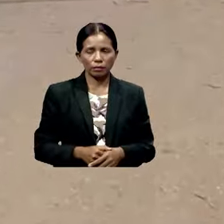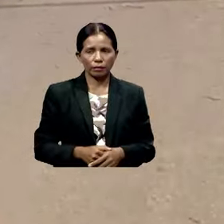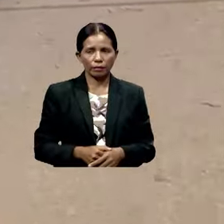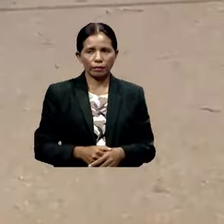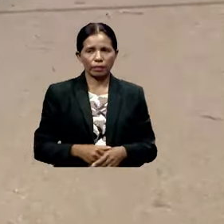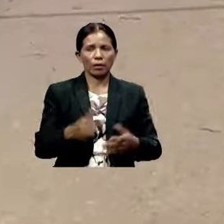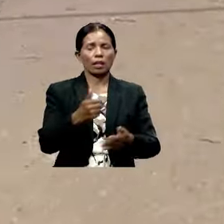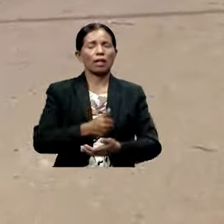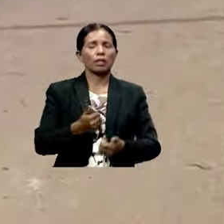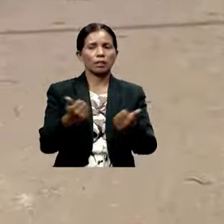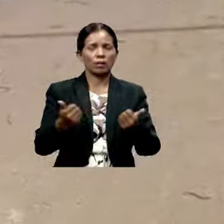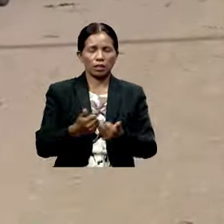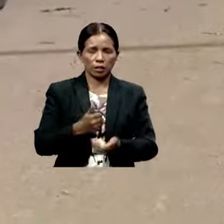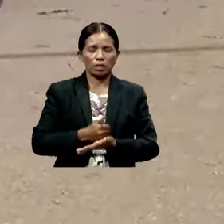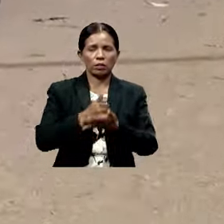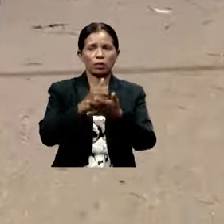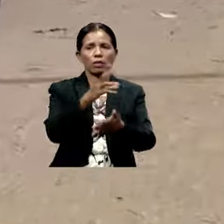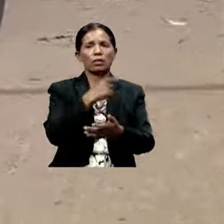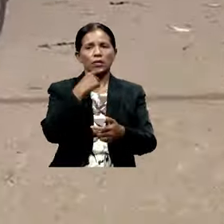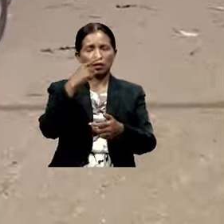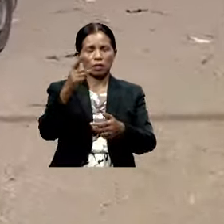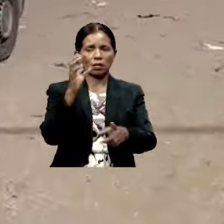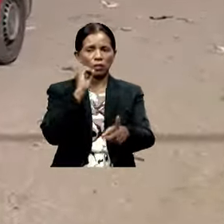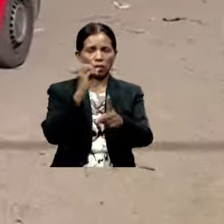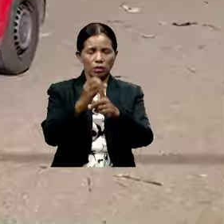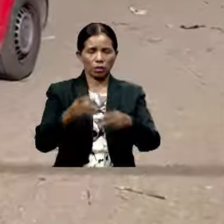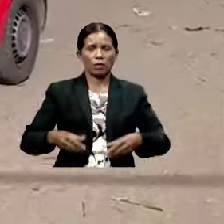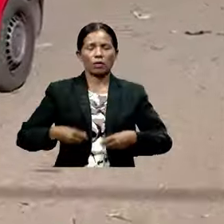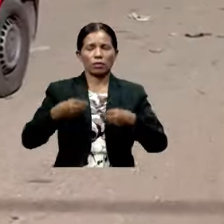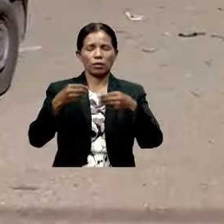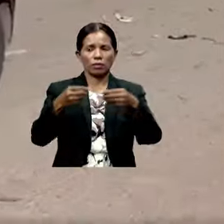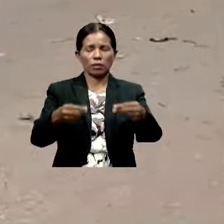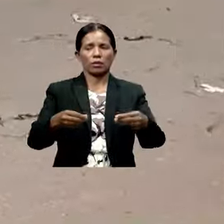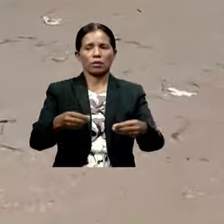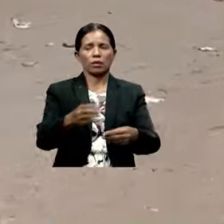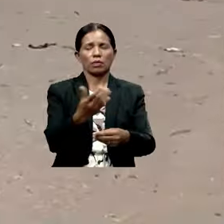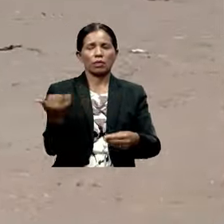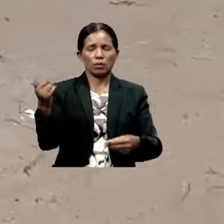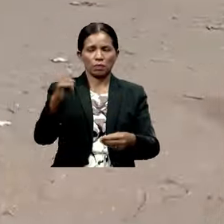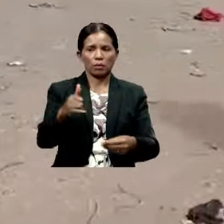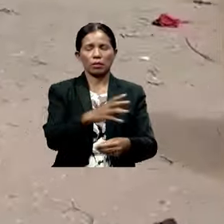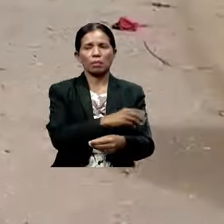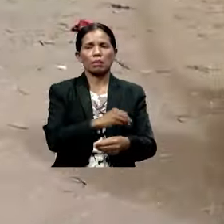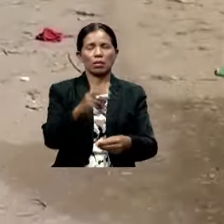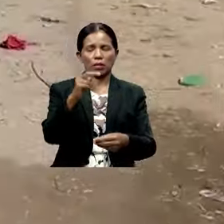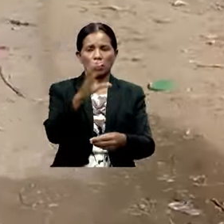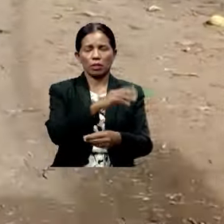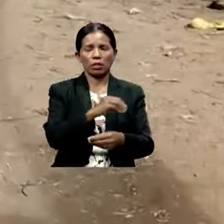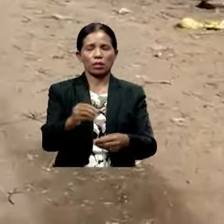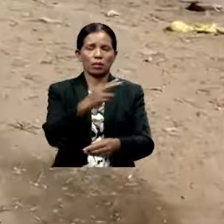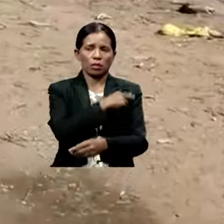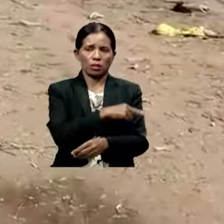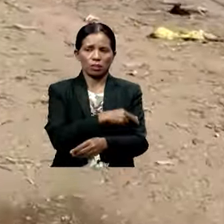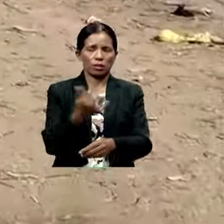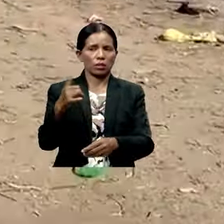Agência ajuda humanitária ha tete antes sona katak ni objeto ma que entrega fornecimento sira ba parte norte e ha nebe hospital